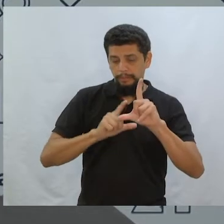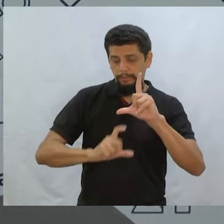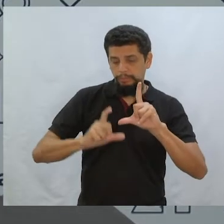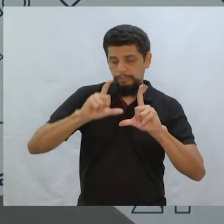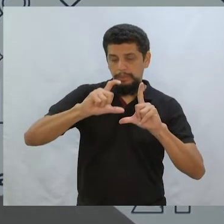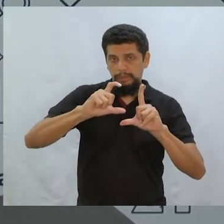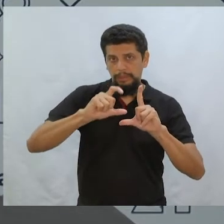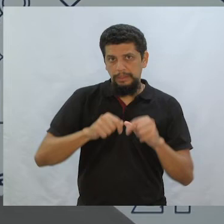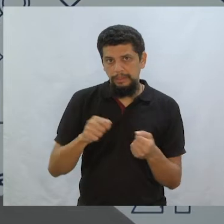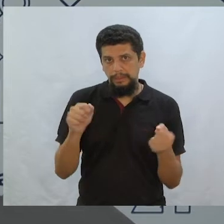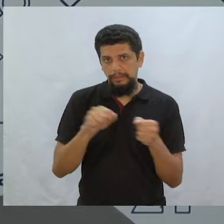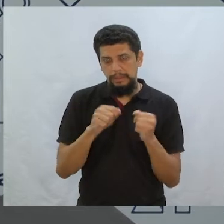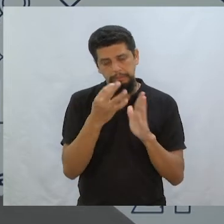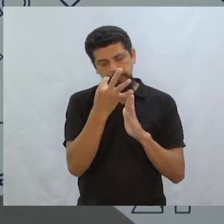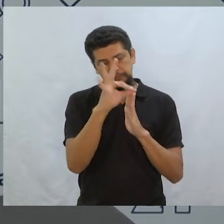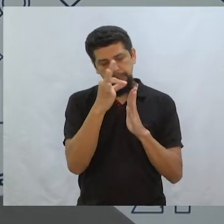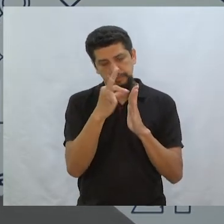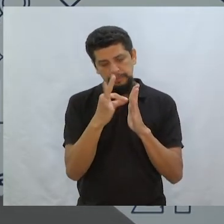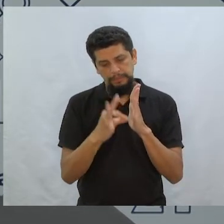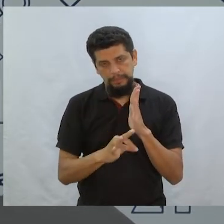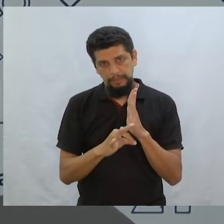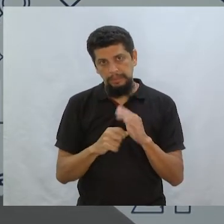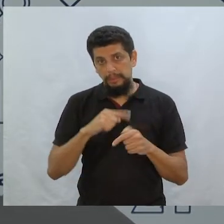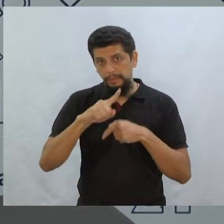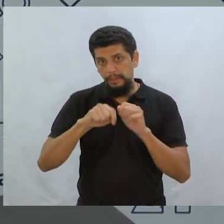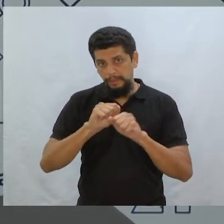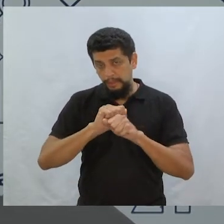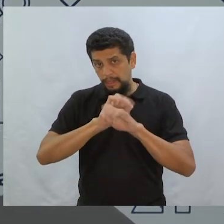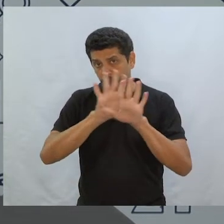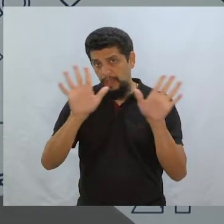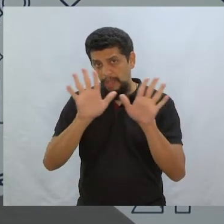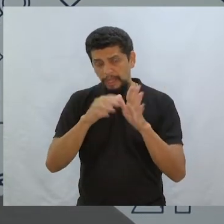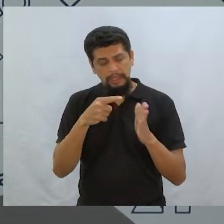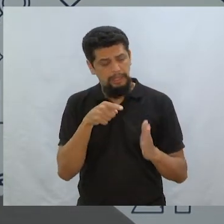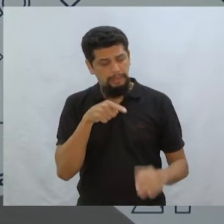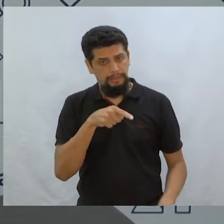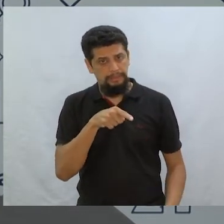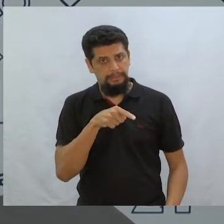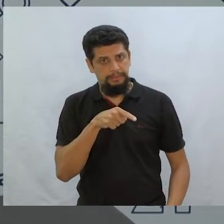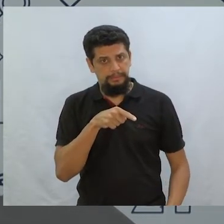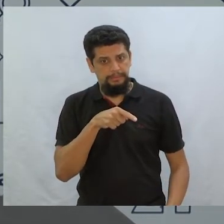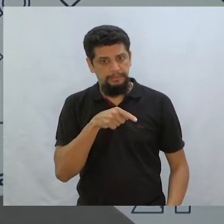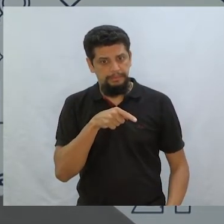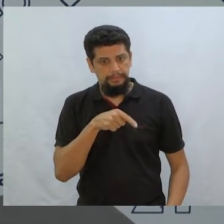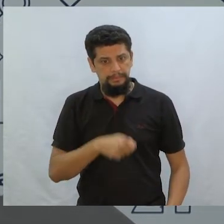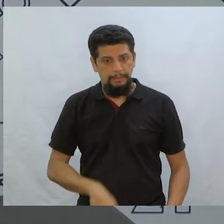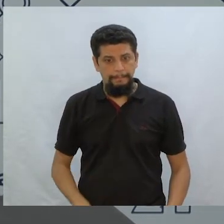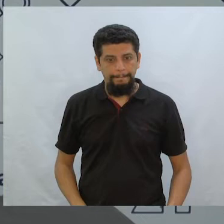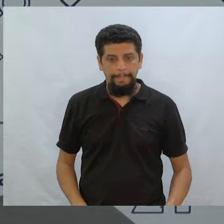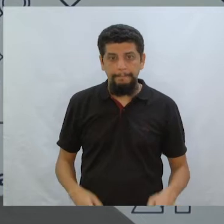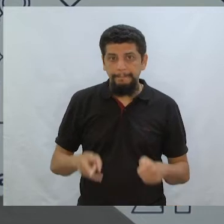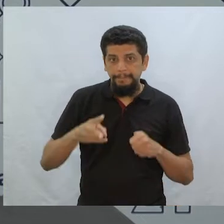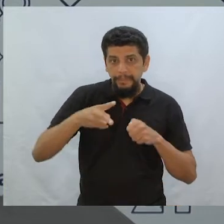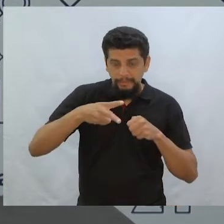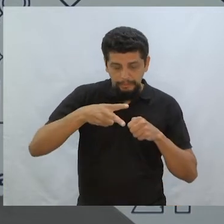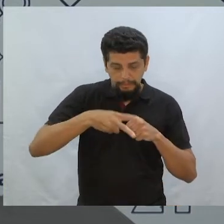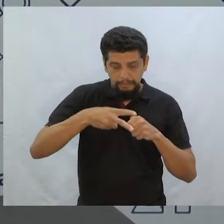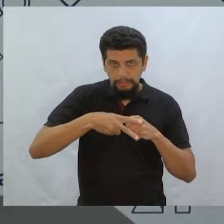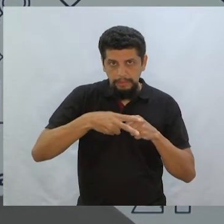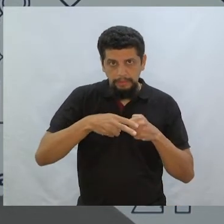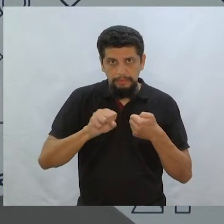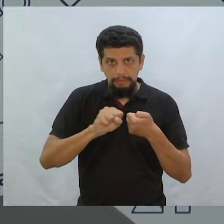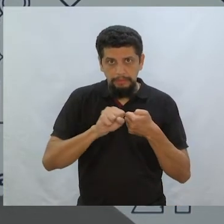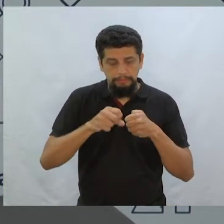aí então fazendo a correção depois claro aquilo que ficou tão marcado para ele o adjunto